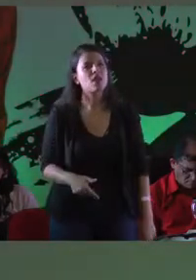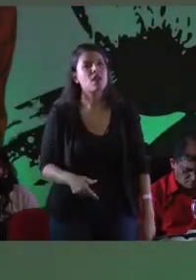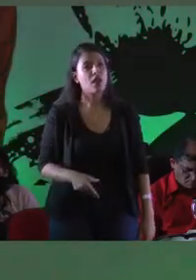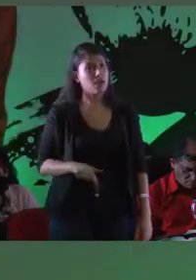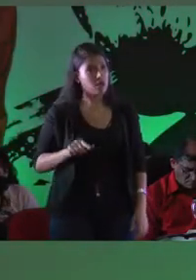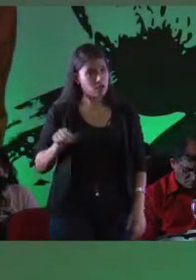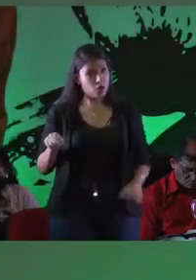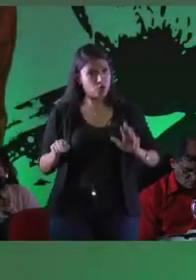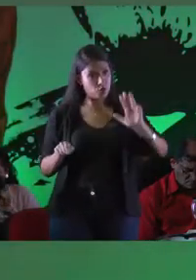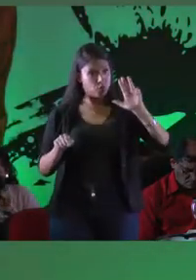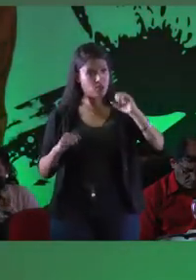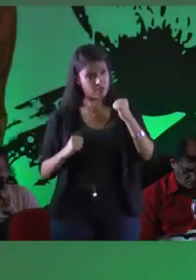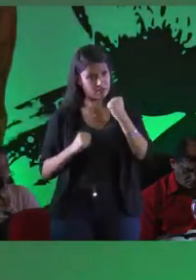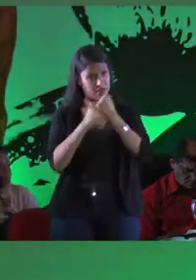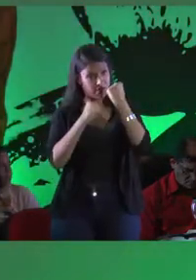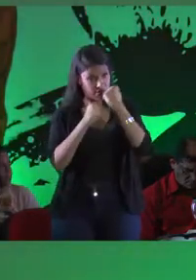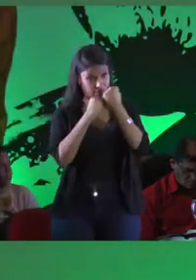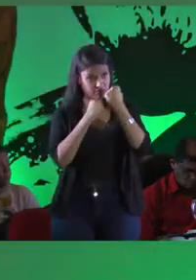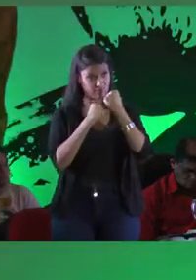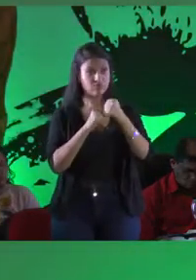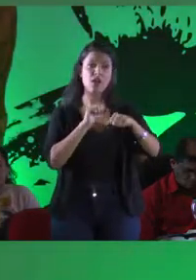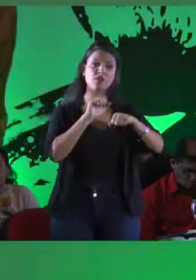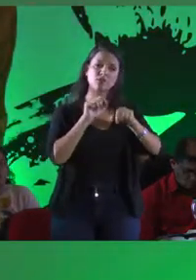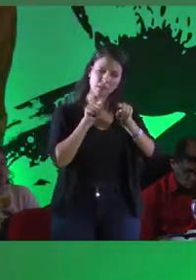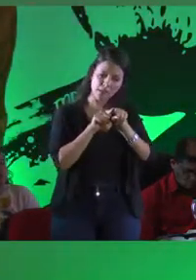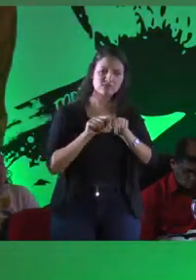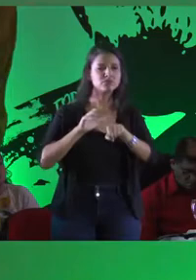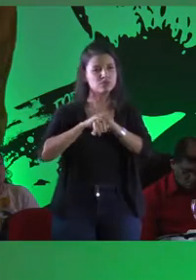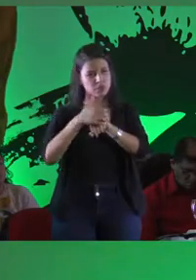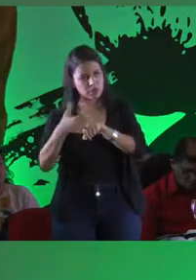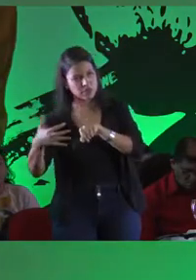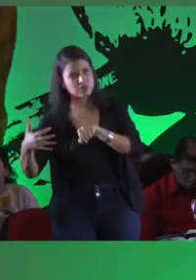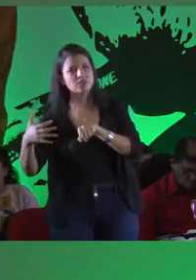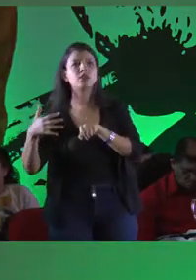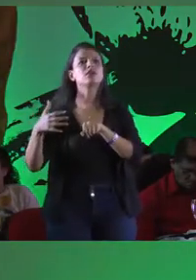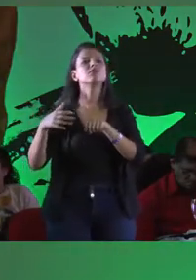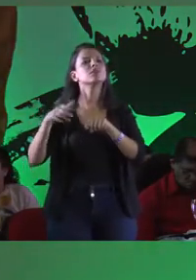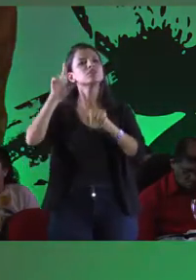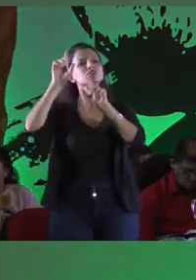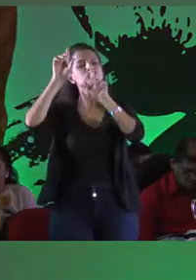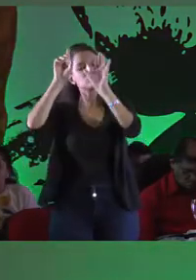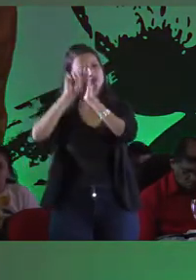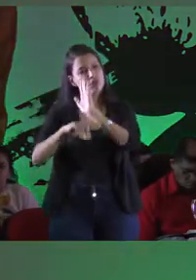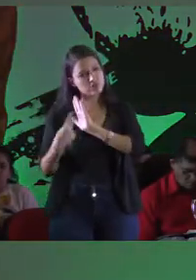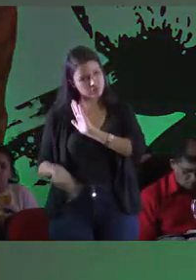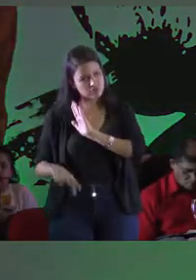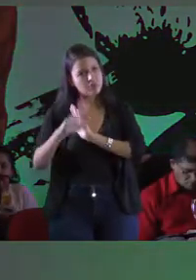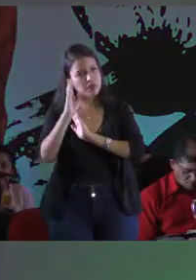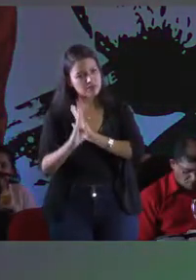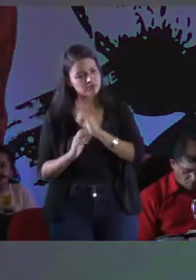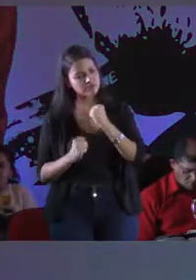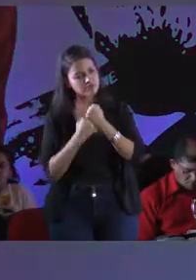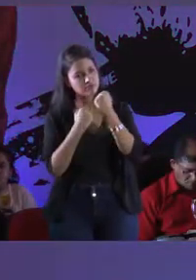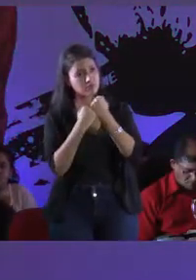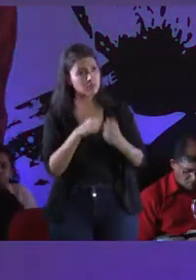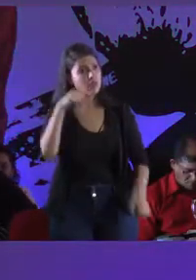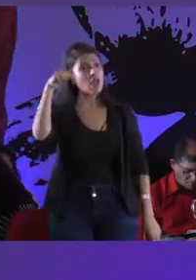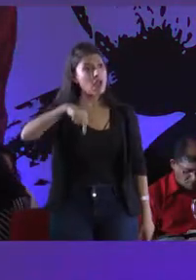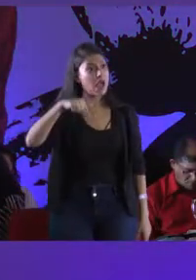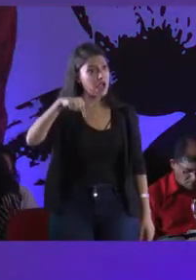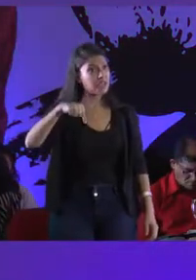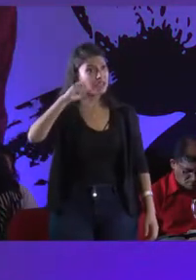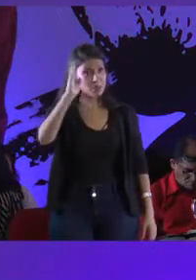defender a democracia e os interesses do país. O que nós estamos vivendo hoje no Brasil, companheiros e companheiras, não